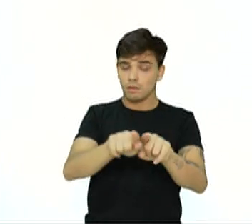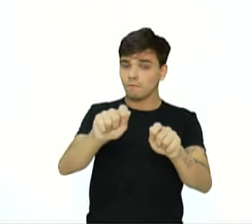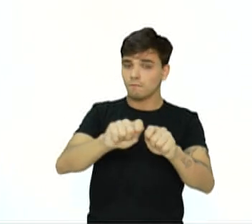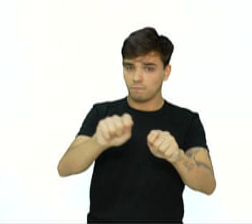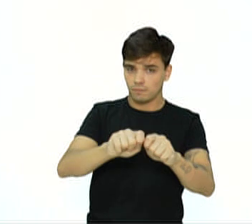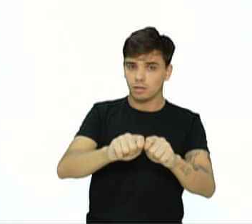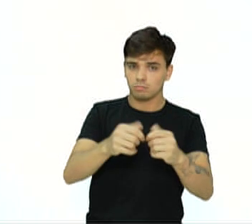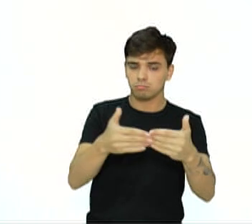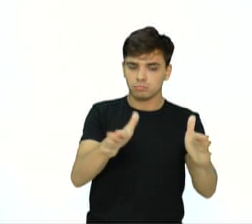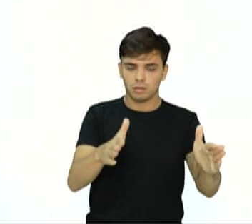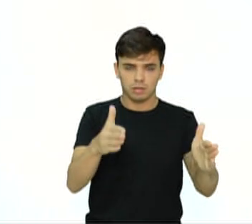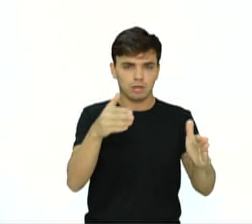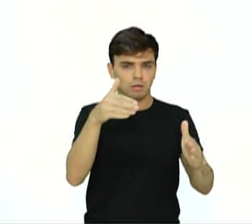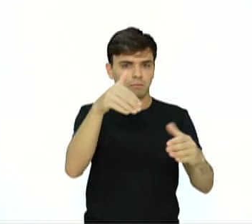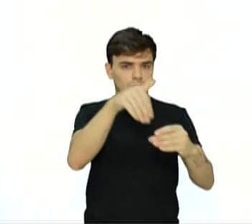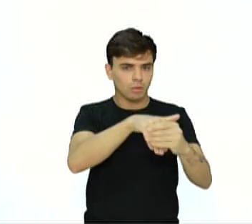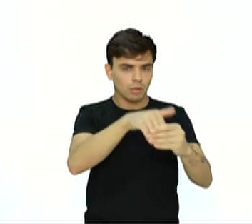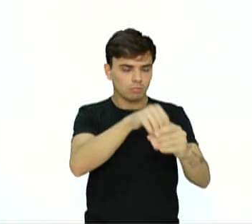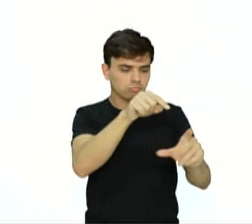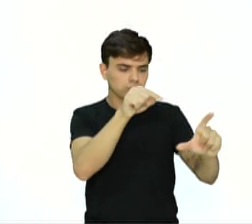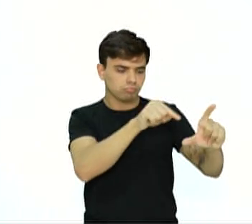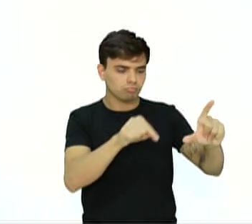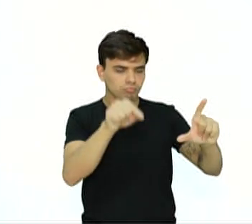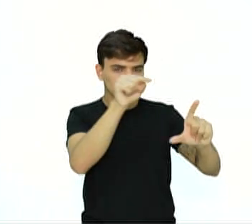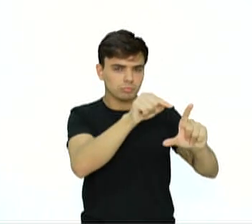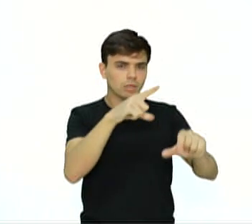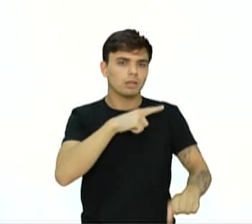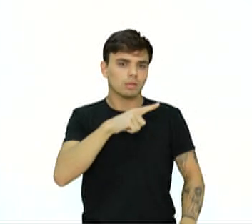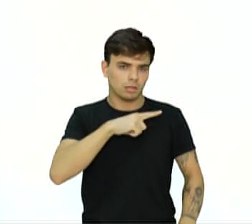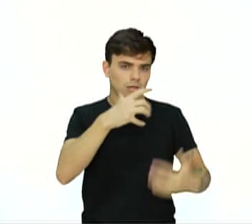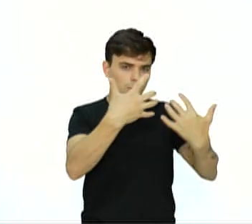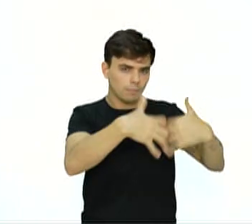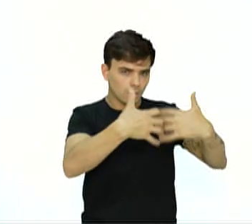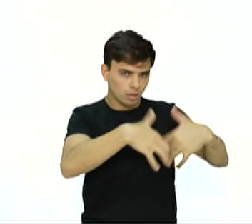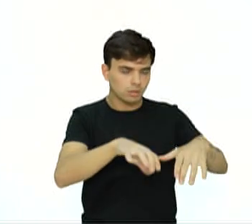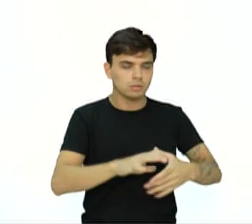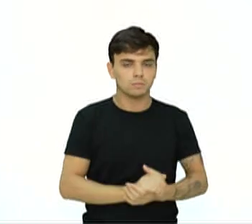então, a abertura das urnas para que haja a manutenção.